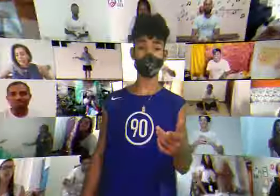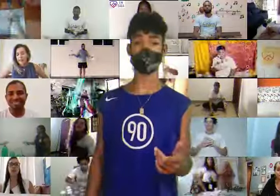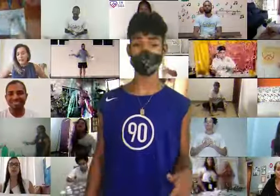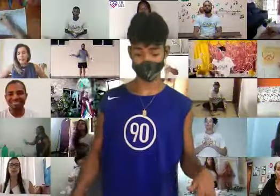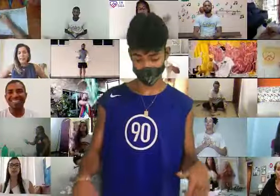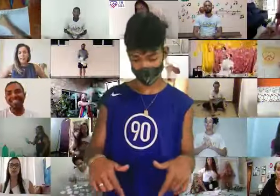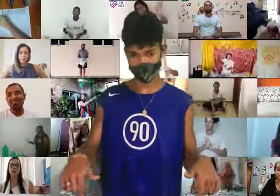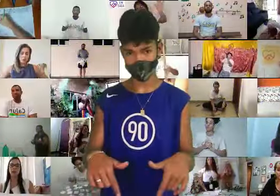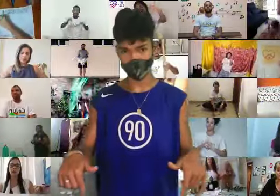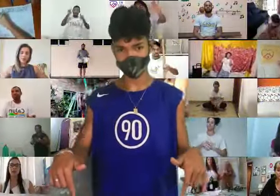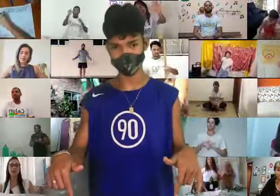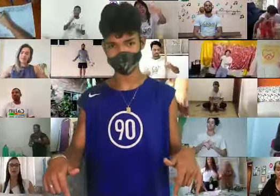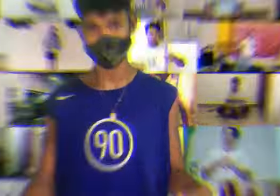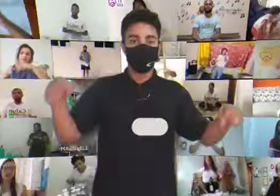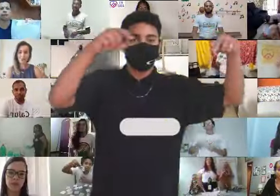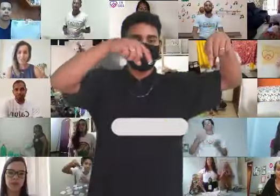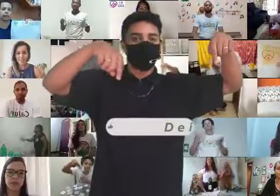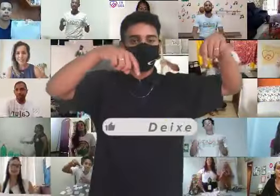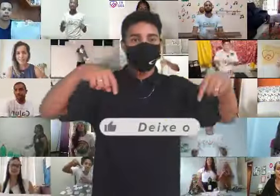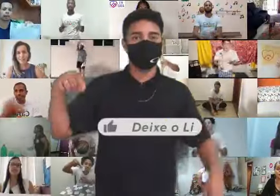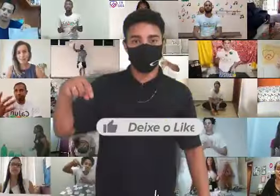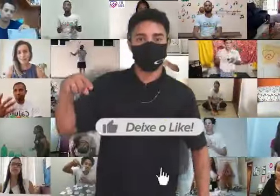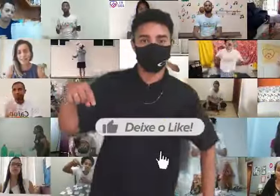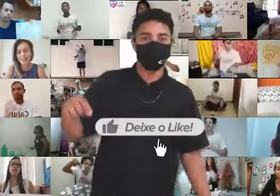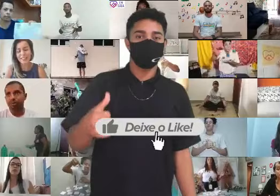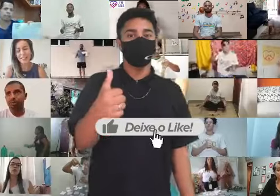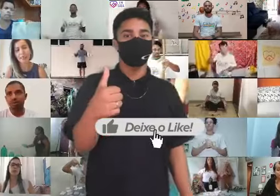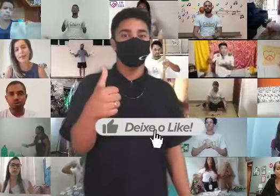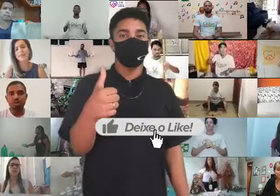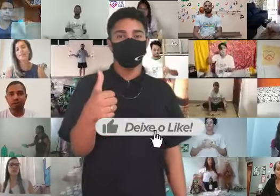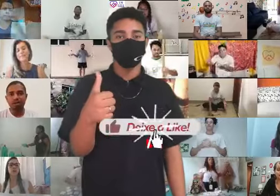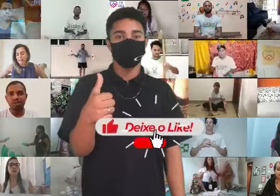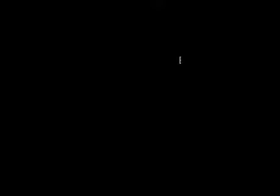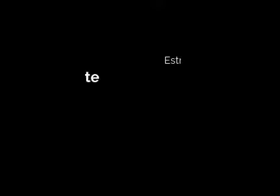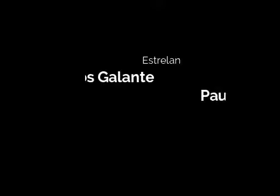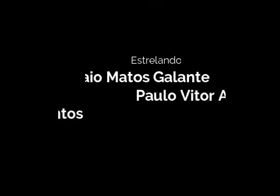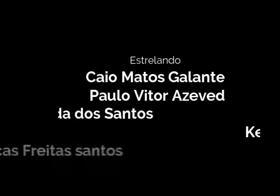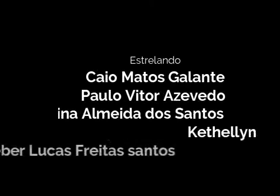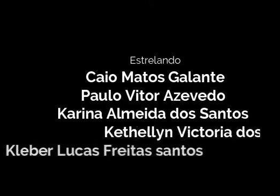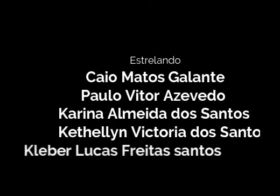Se você gostou, deixa o comentário aqui embaixo. Se inscreva, ative o sininho e deixe seu like.